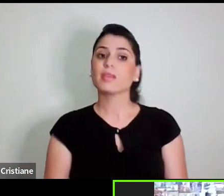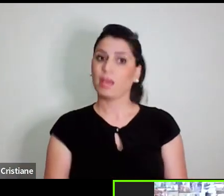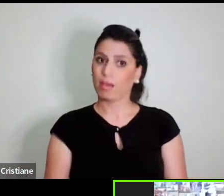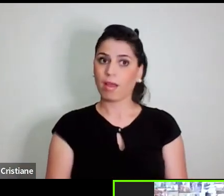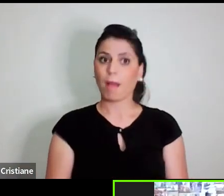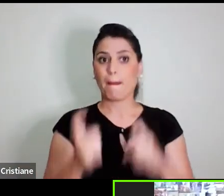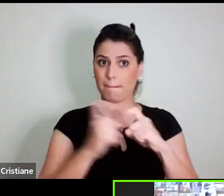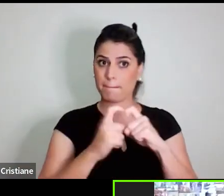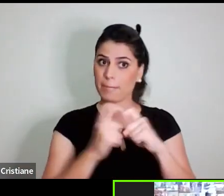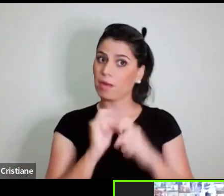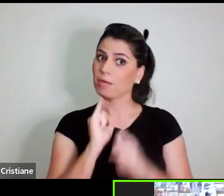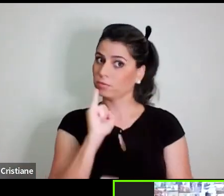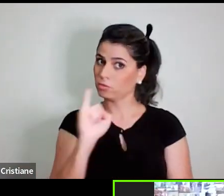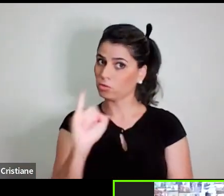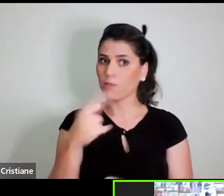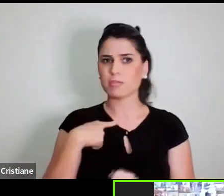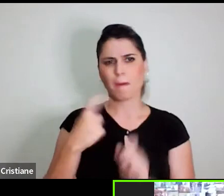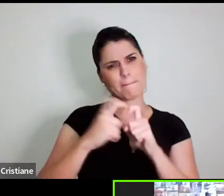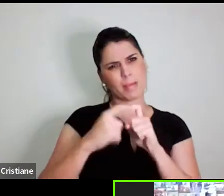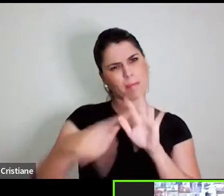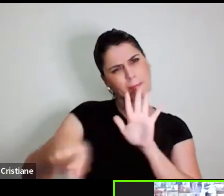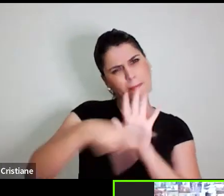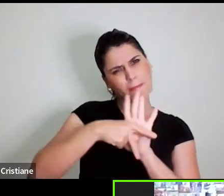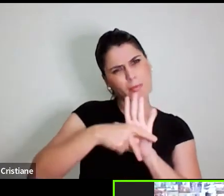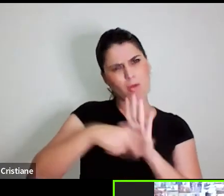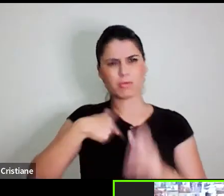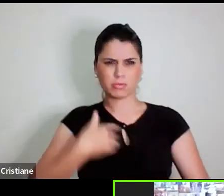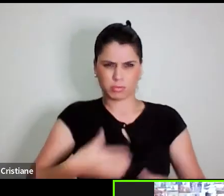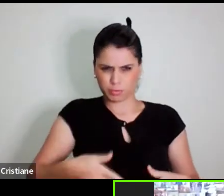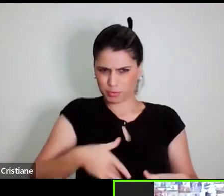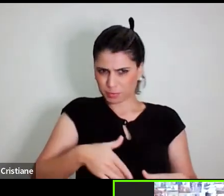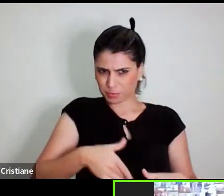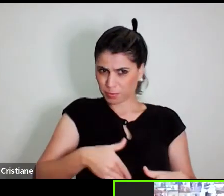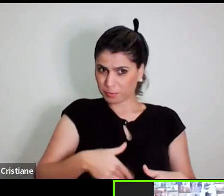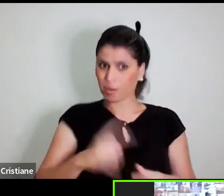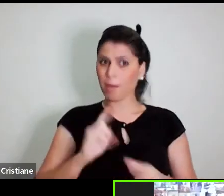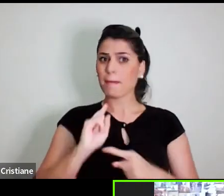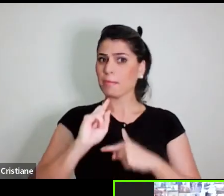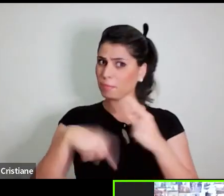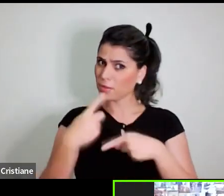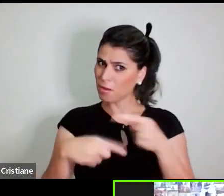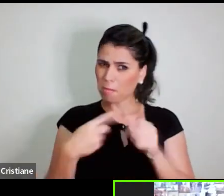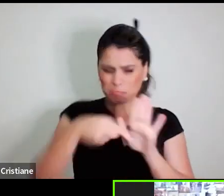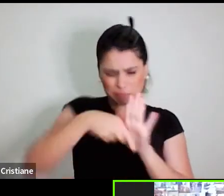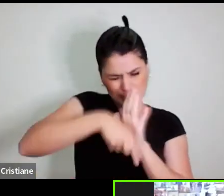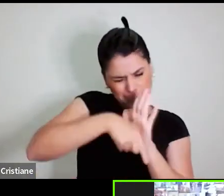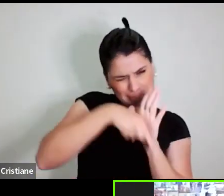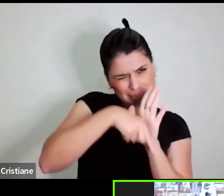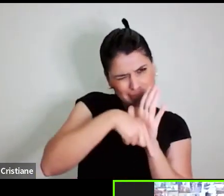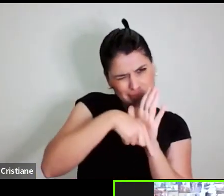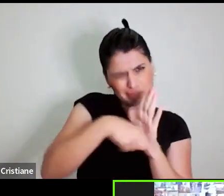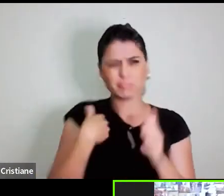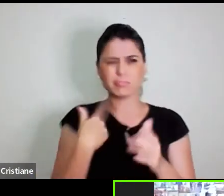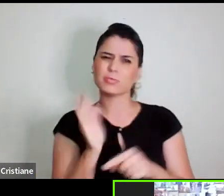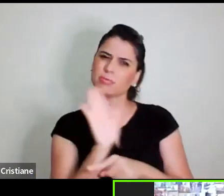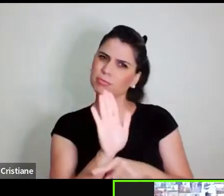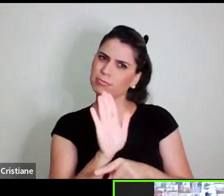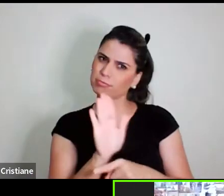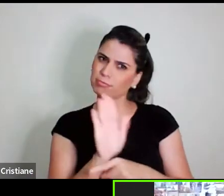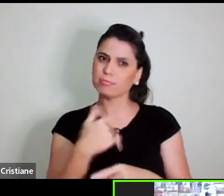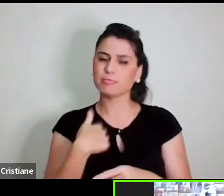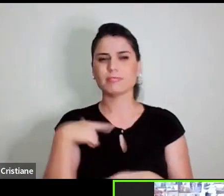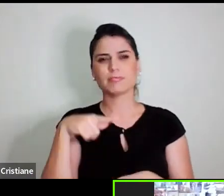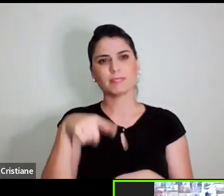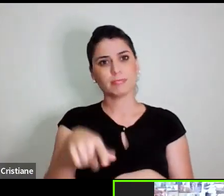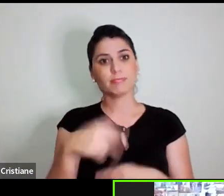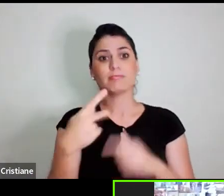gastro e eu procurei. Aí ele disse que eu teria que fazer testes para saber qual eram os produtos. Eu falei, doutor, mas eu sei quais são. Ele